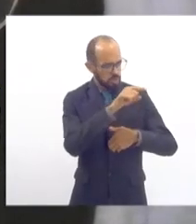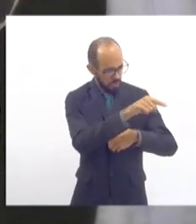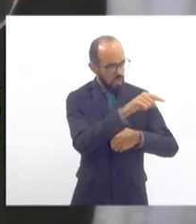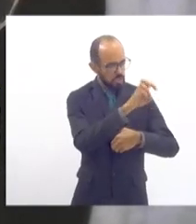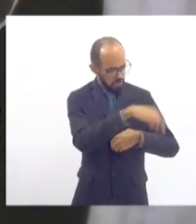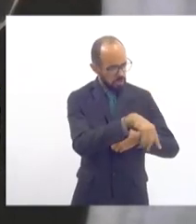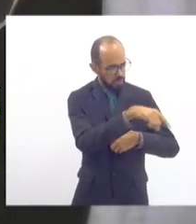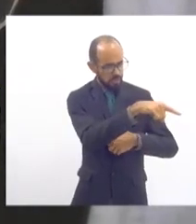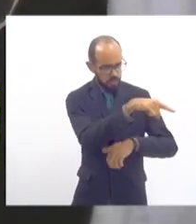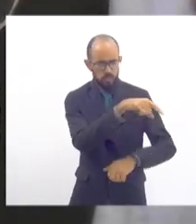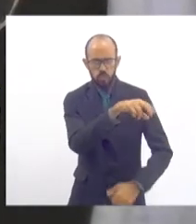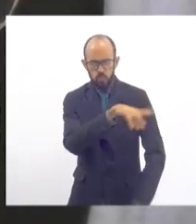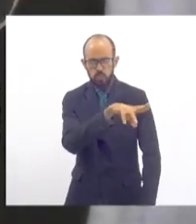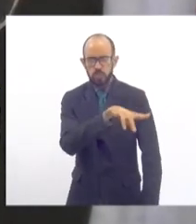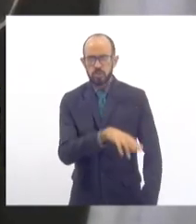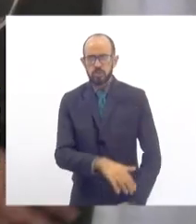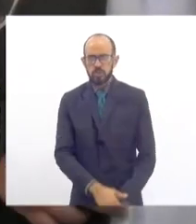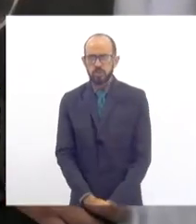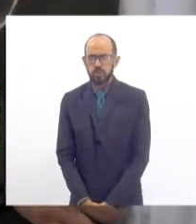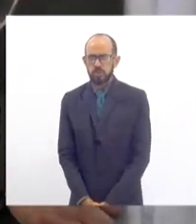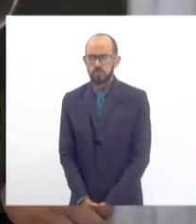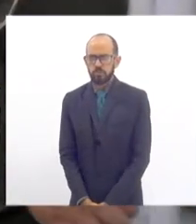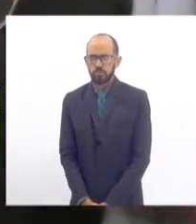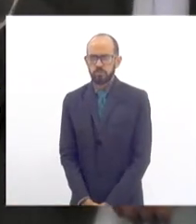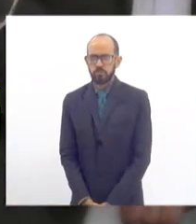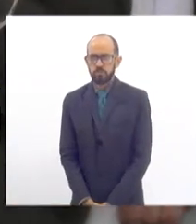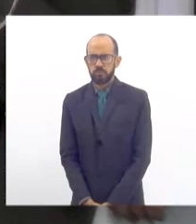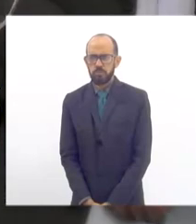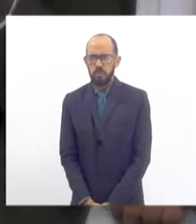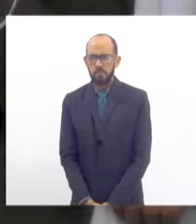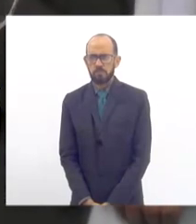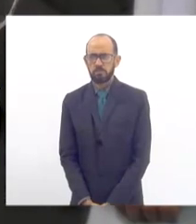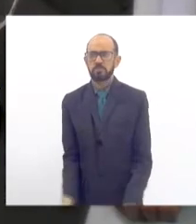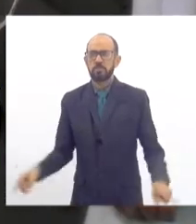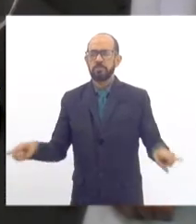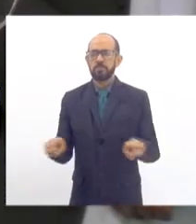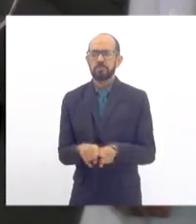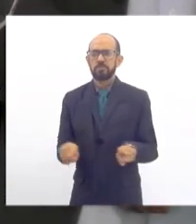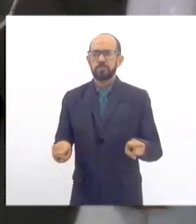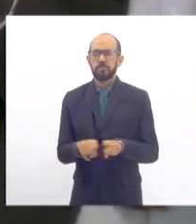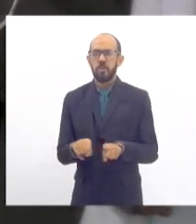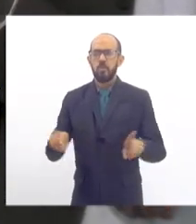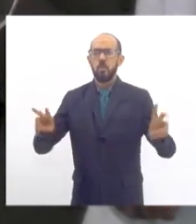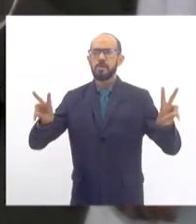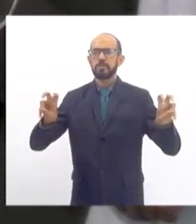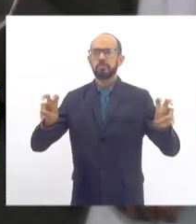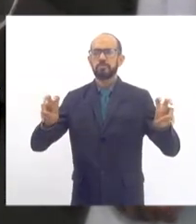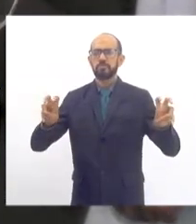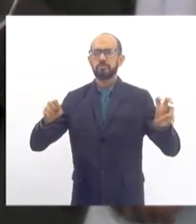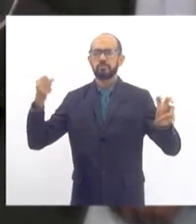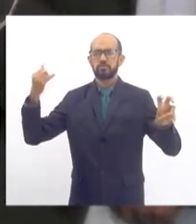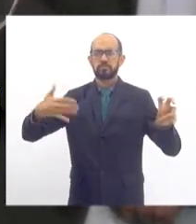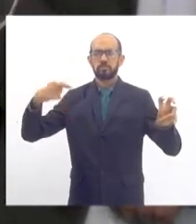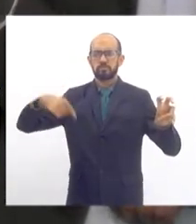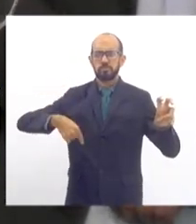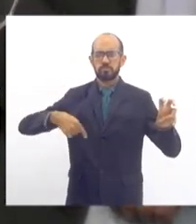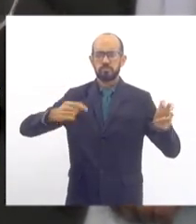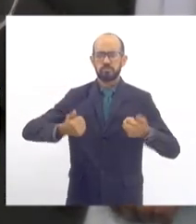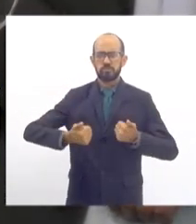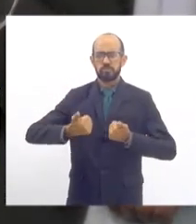Sim, faça uso. Um ponto que foi tangenciado muito aqui, a questão do